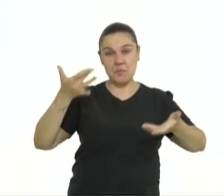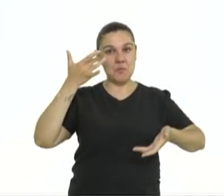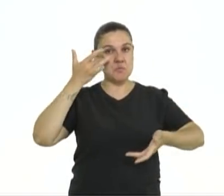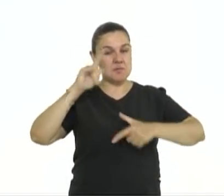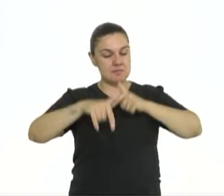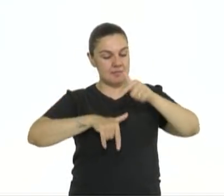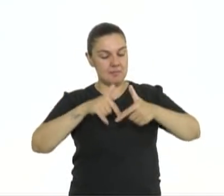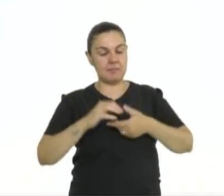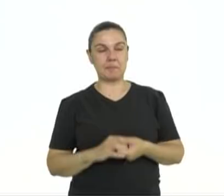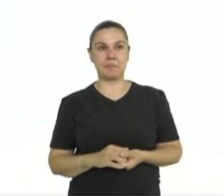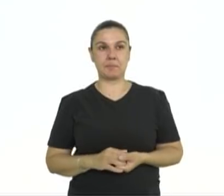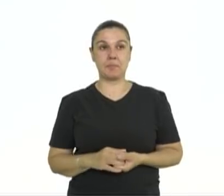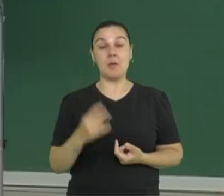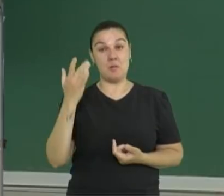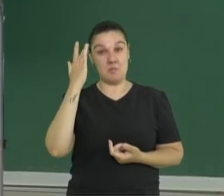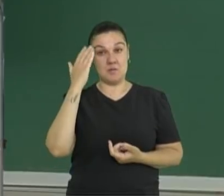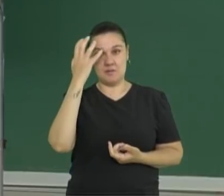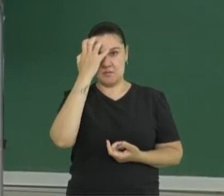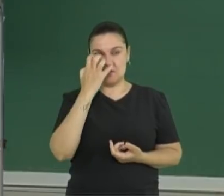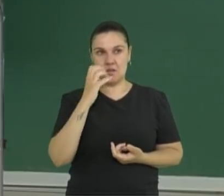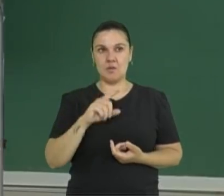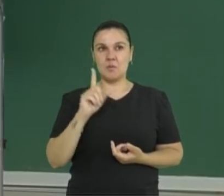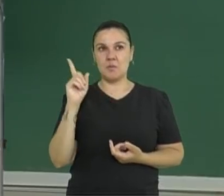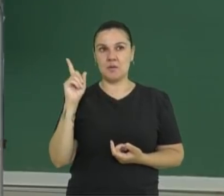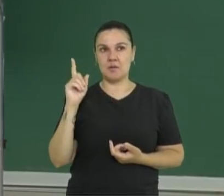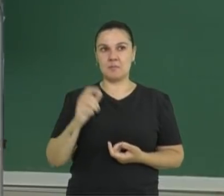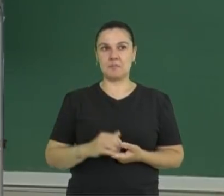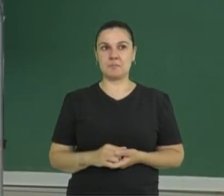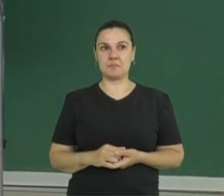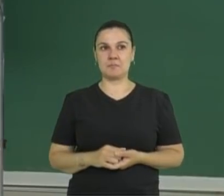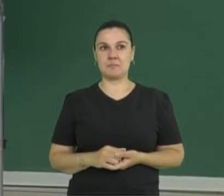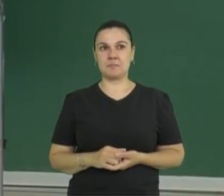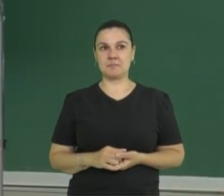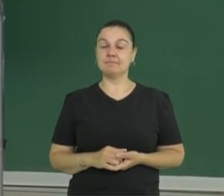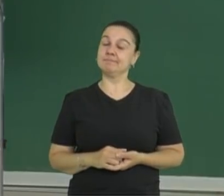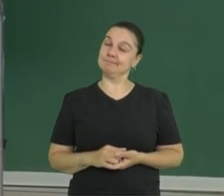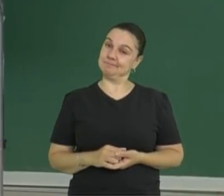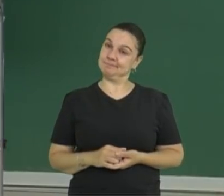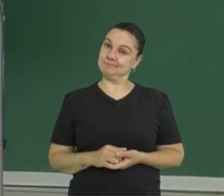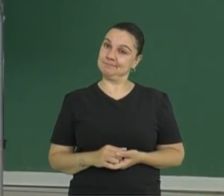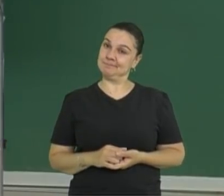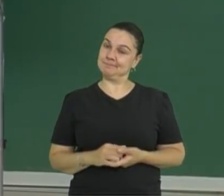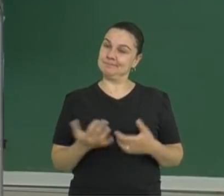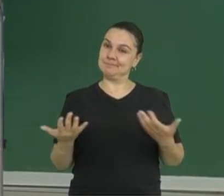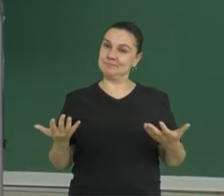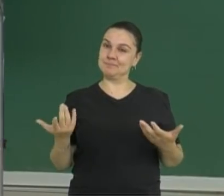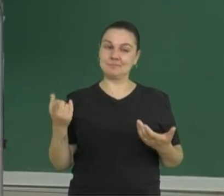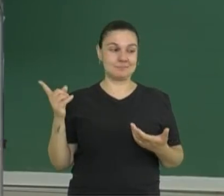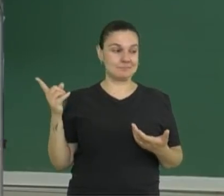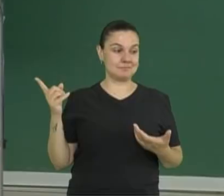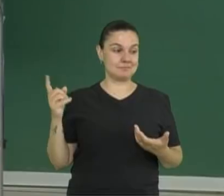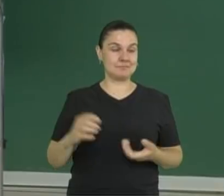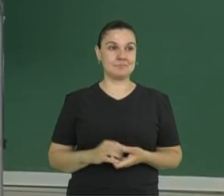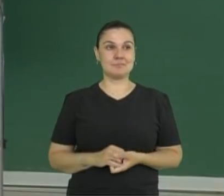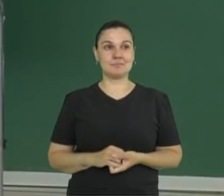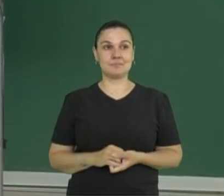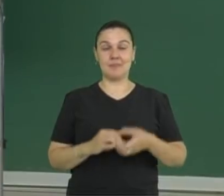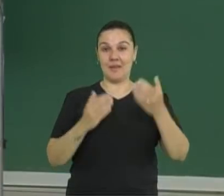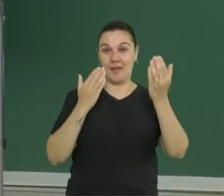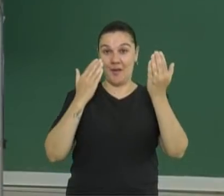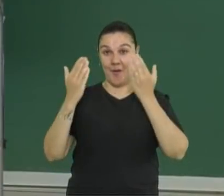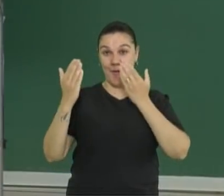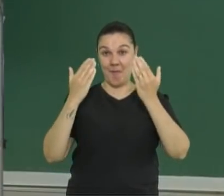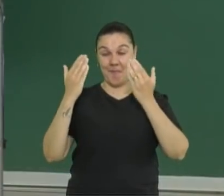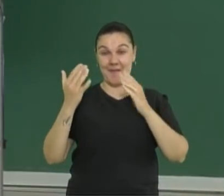estão trabalhando, eu sei que elas estão sérias. Reparem nas 2 moças. Como que elas são? Compare